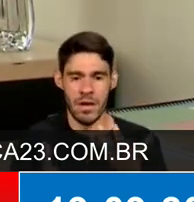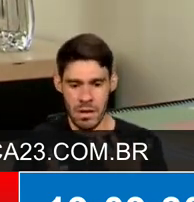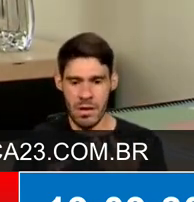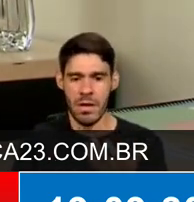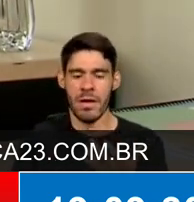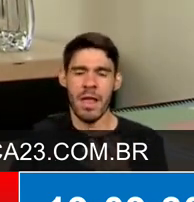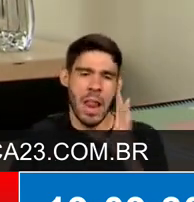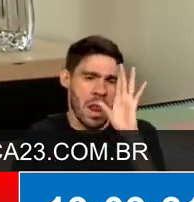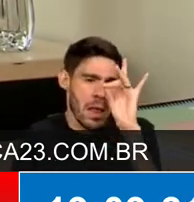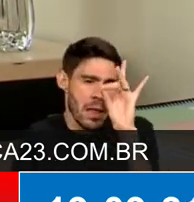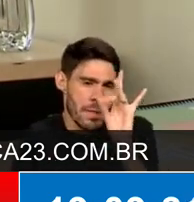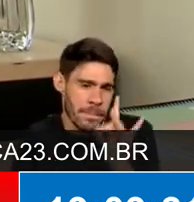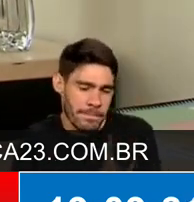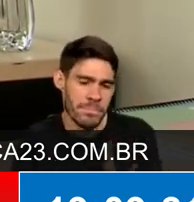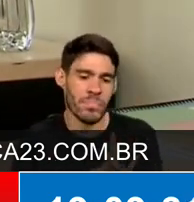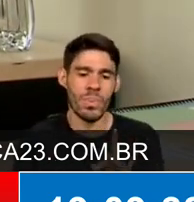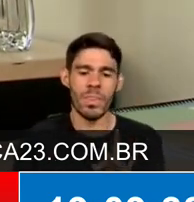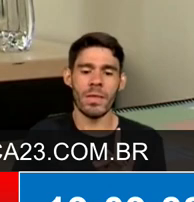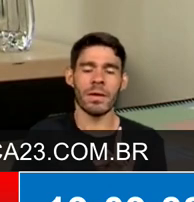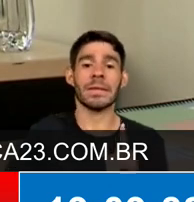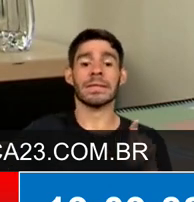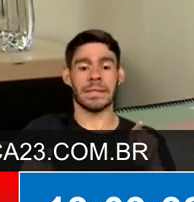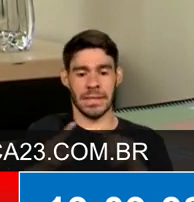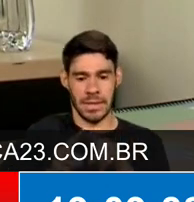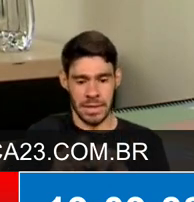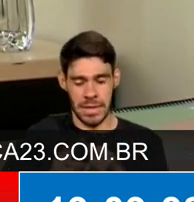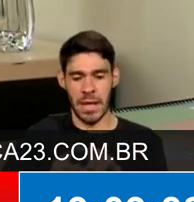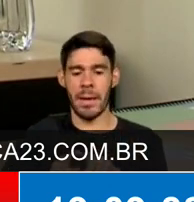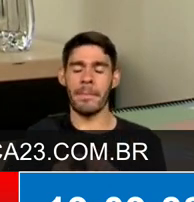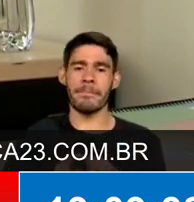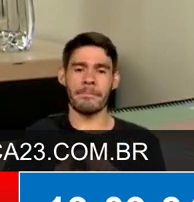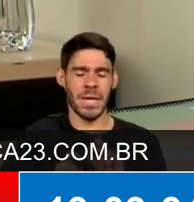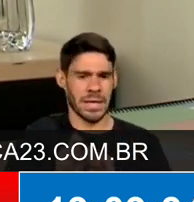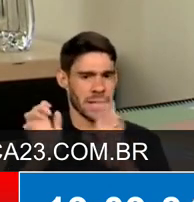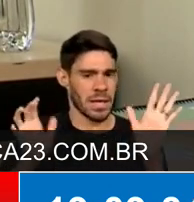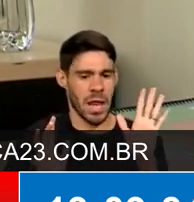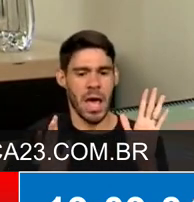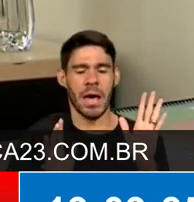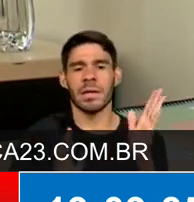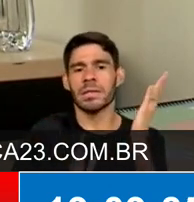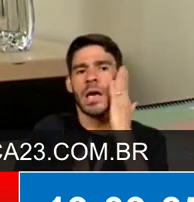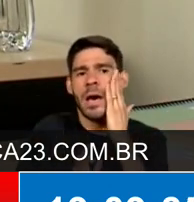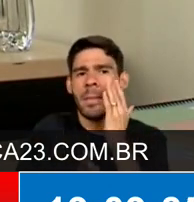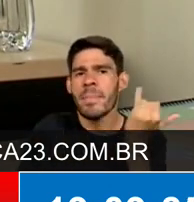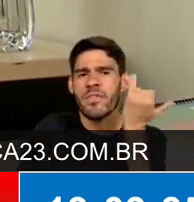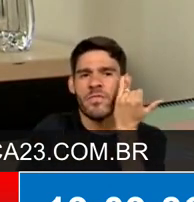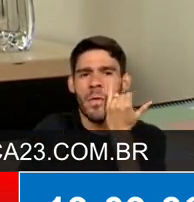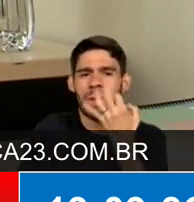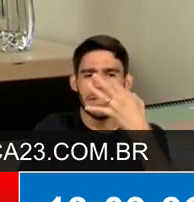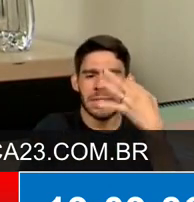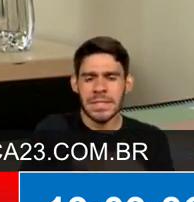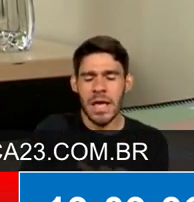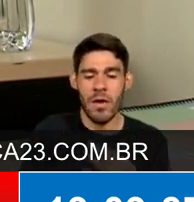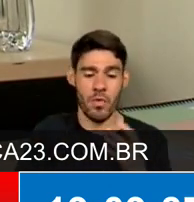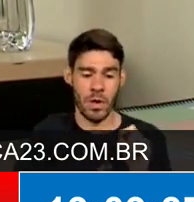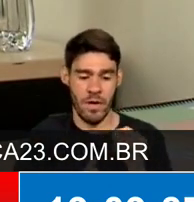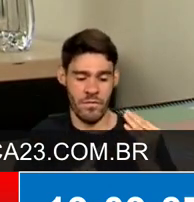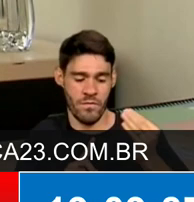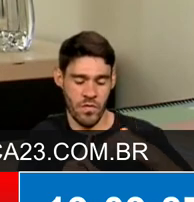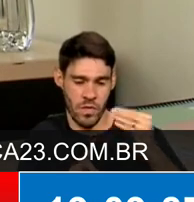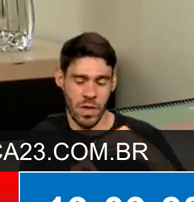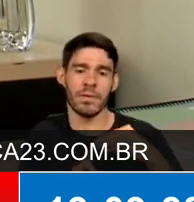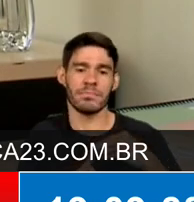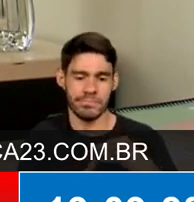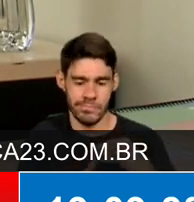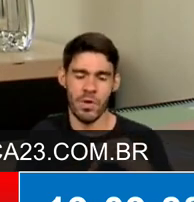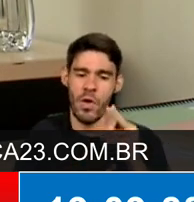um refinamento para constar também de forma muito clara um microdado que seria da vulnerabilidade,